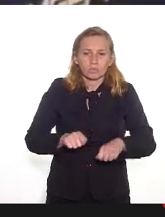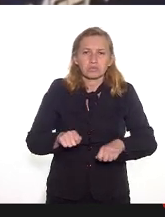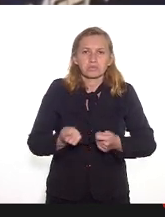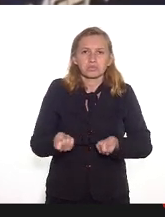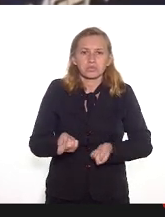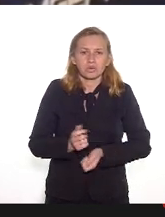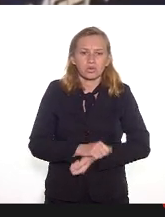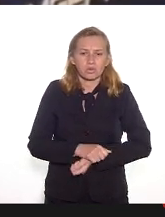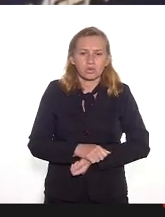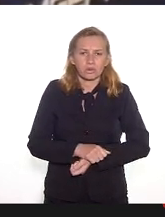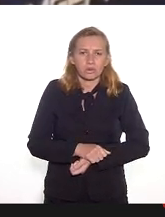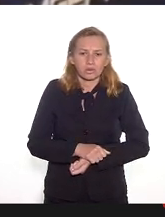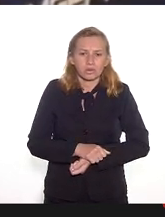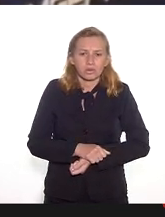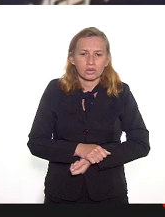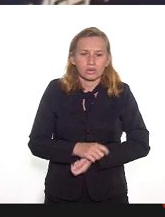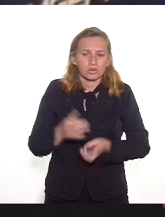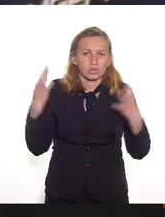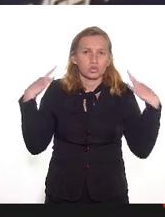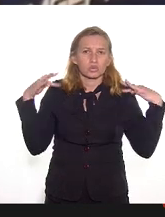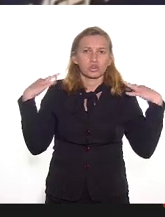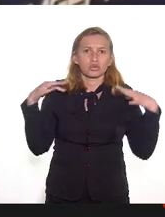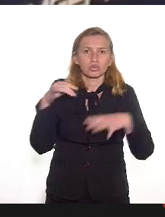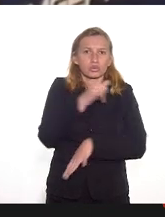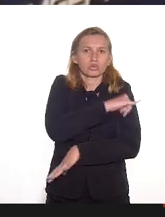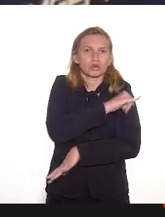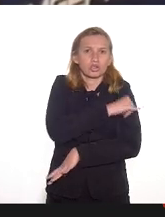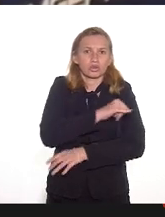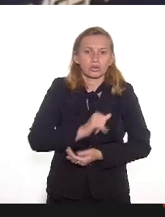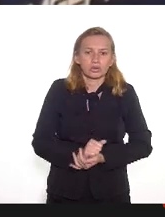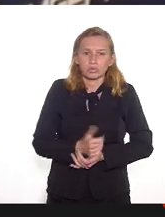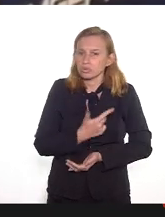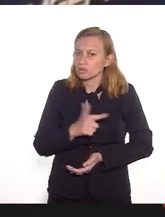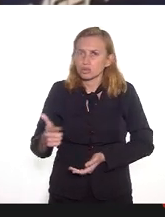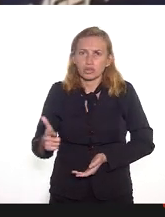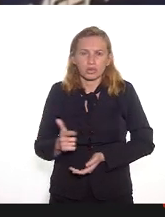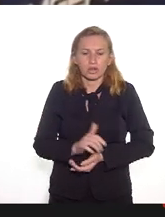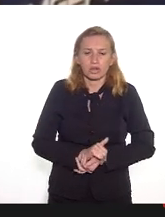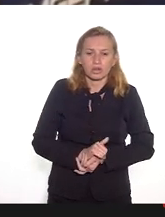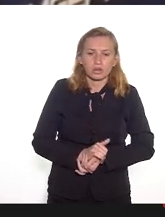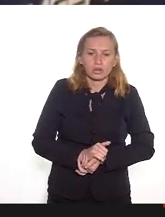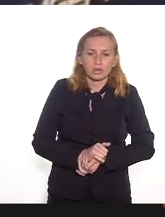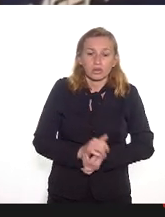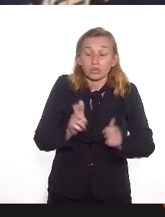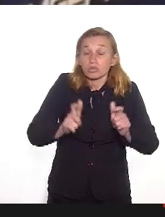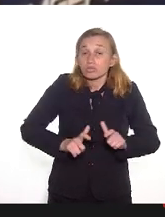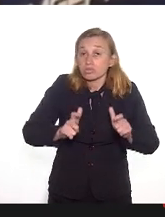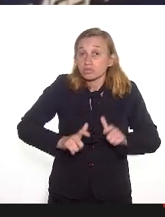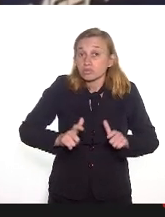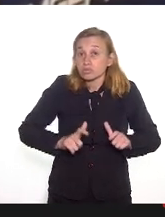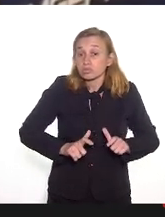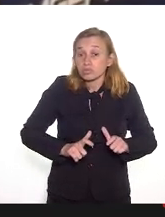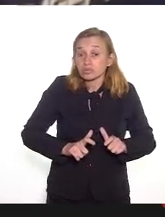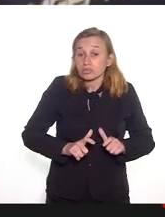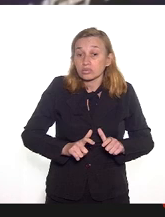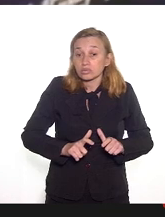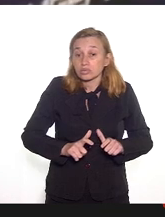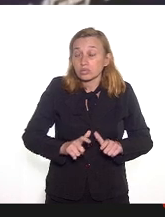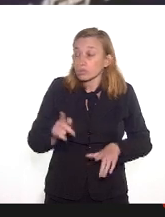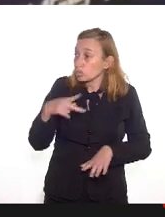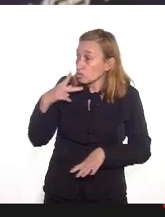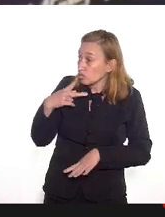potencial de turismo do Rio de Janeiro se nós não tivermos um ambiente, como